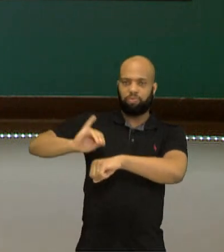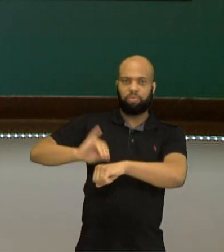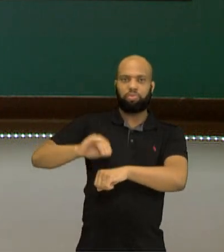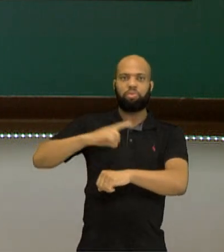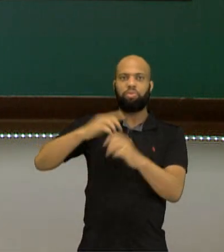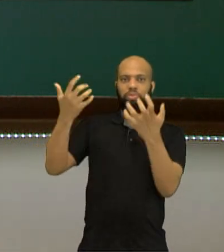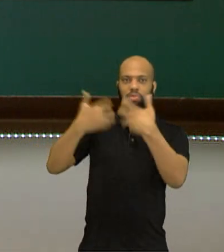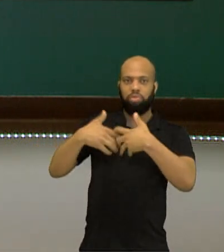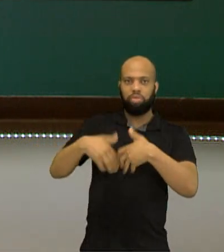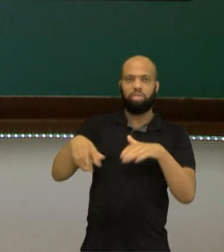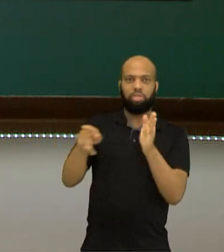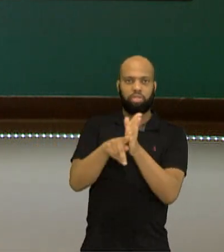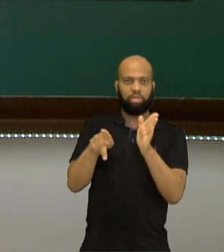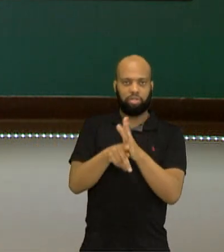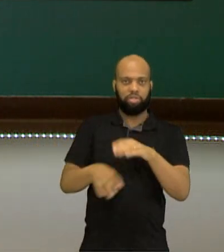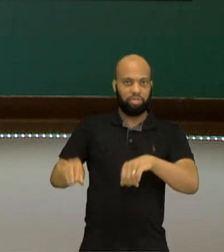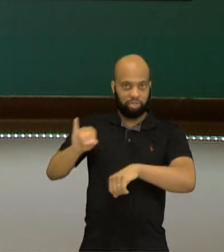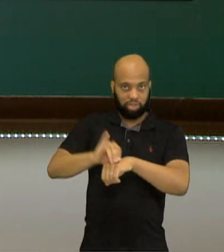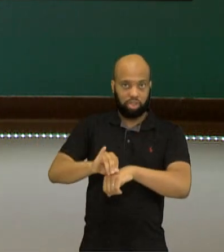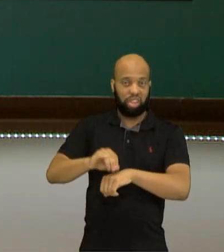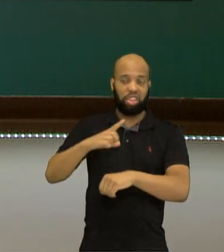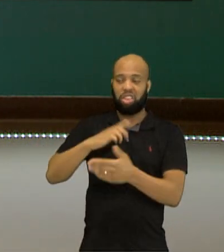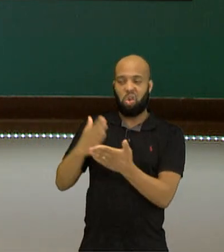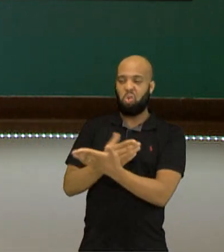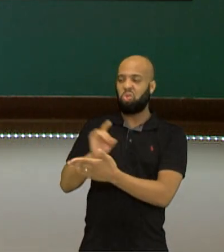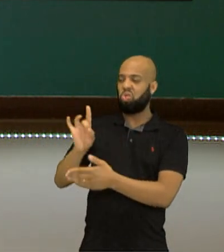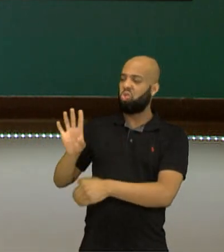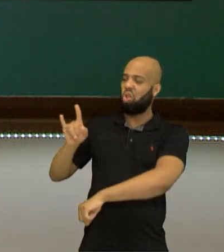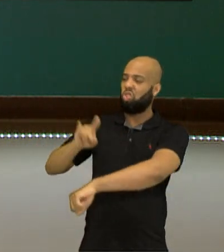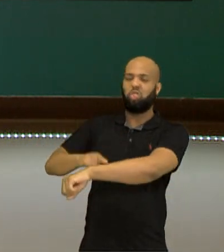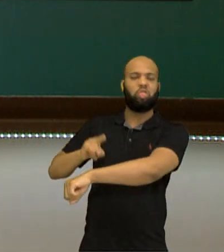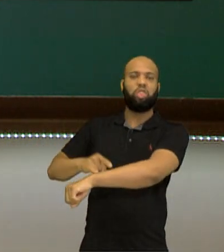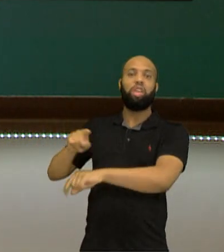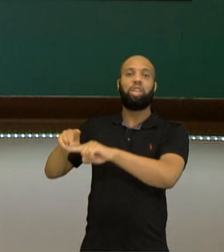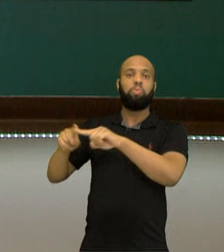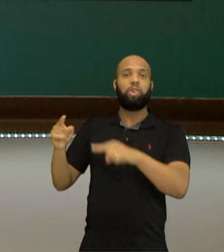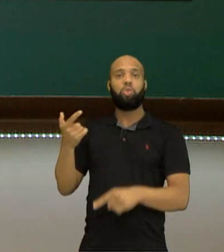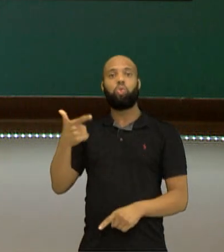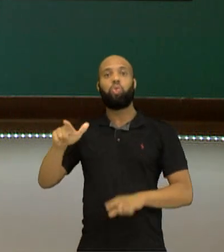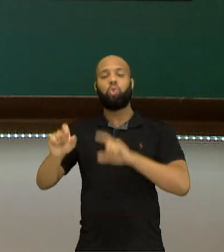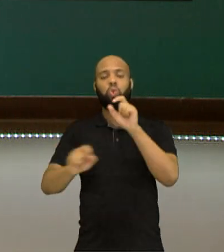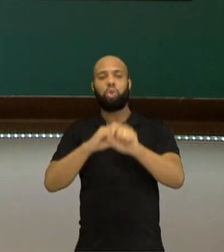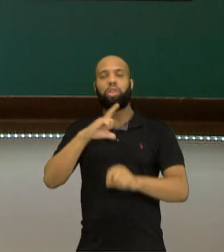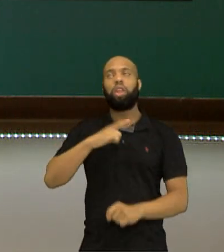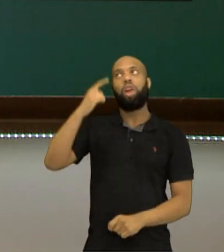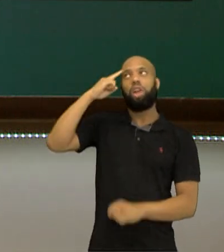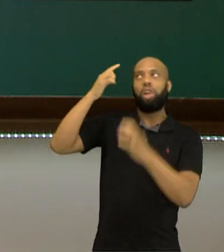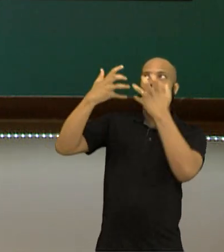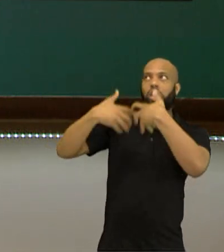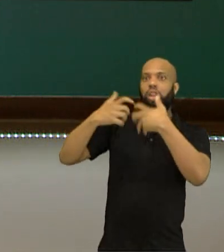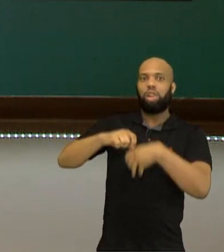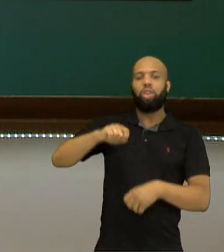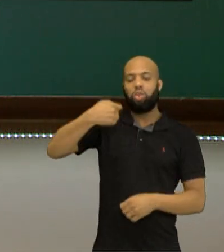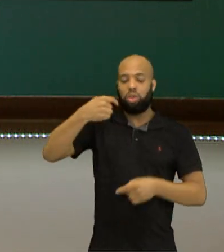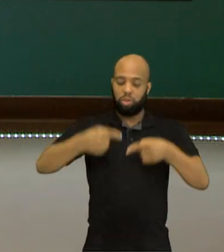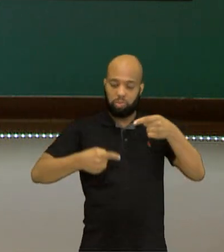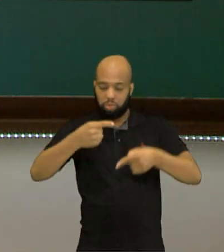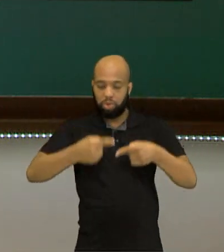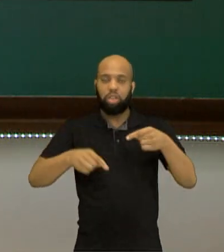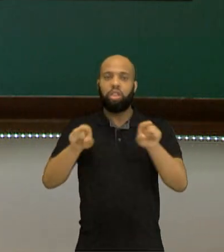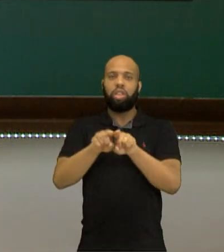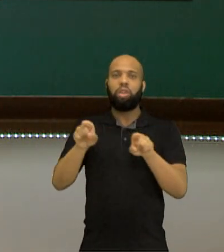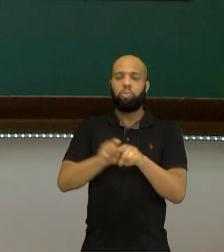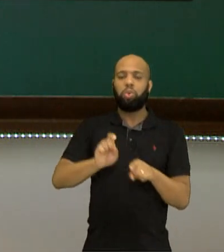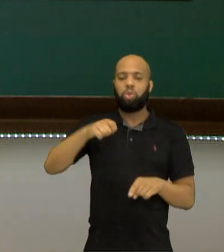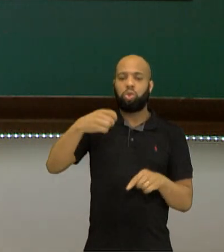do objeto. Para uns o mictório é só um urinol, para outros o mictório vai ser o quê? Ele vai te trazer reflexões acerca da política, acerca